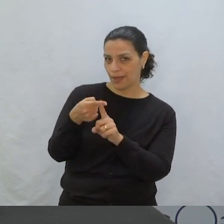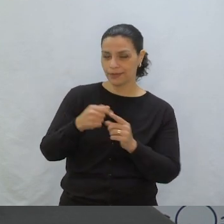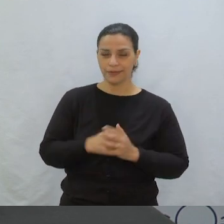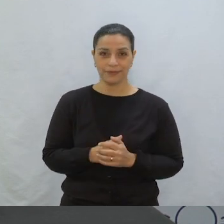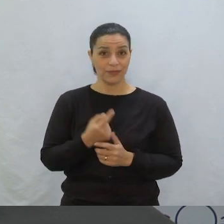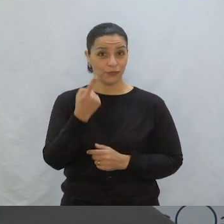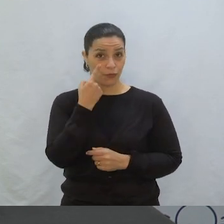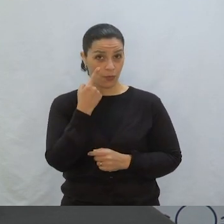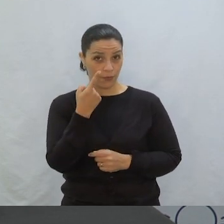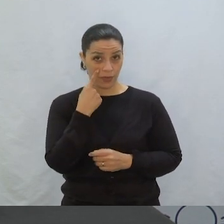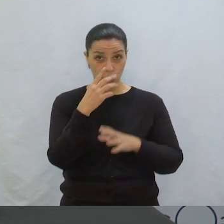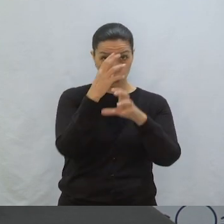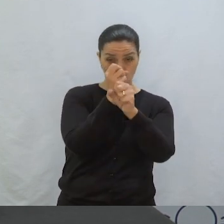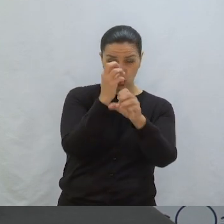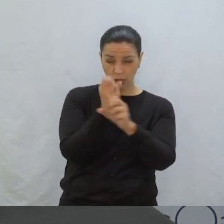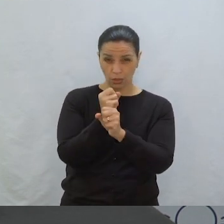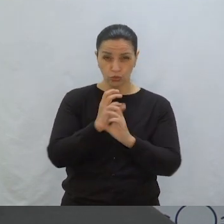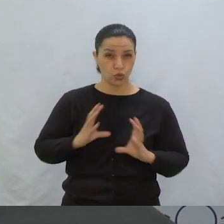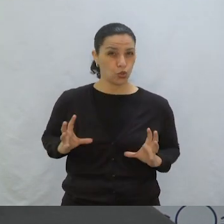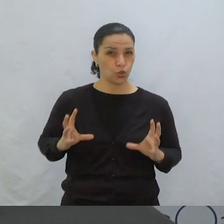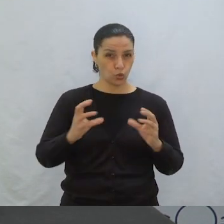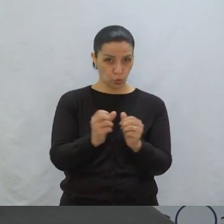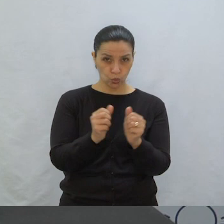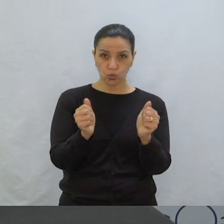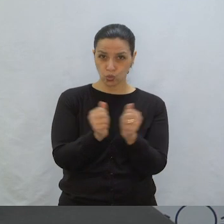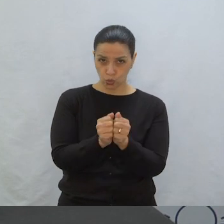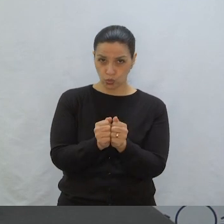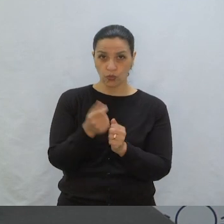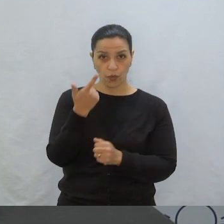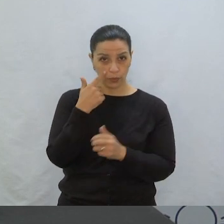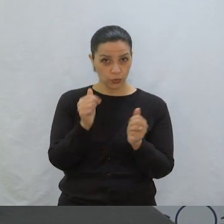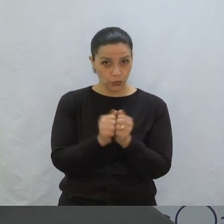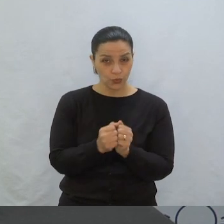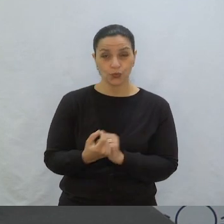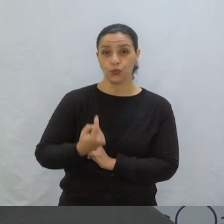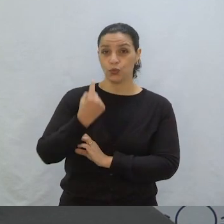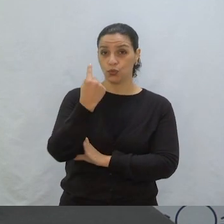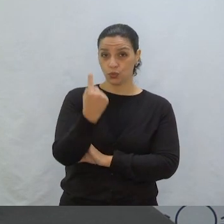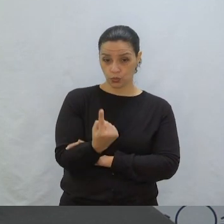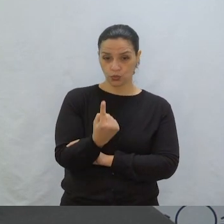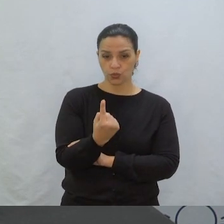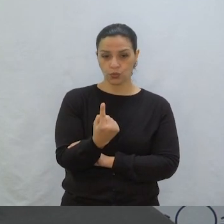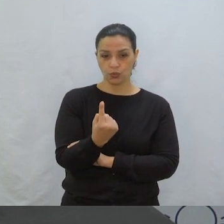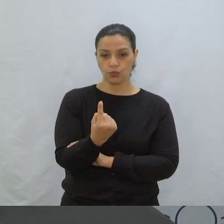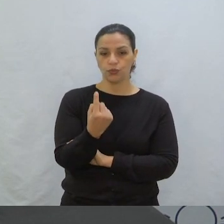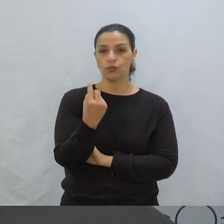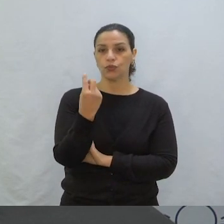adição. Então, agora nós vamos contar todas as tampinhas juntas. Vamos lá?